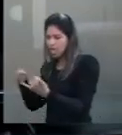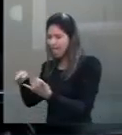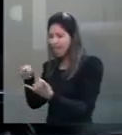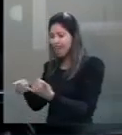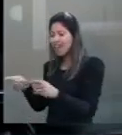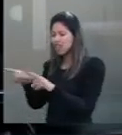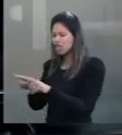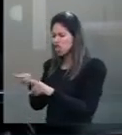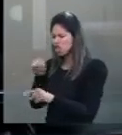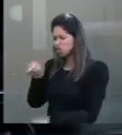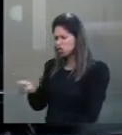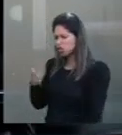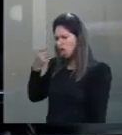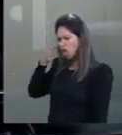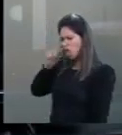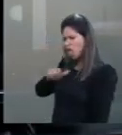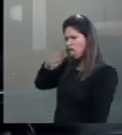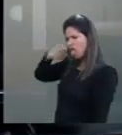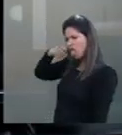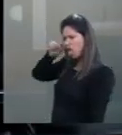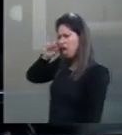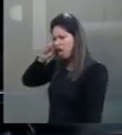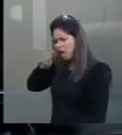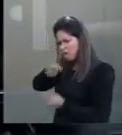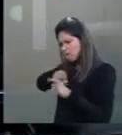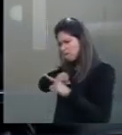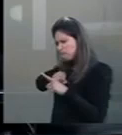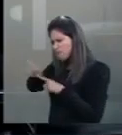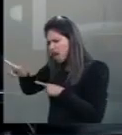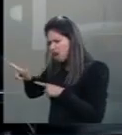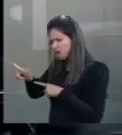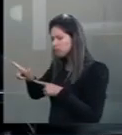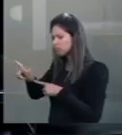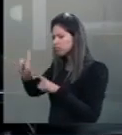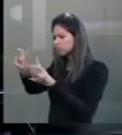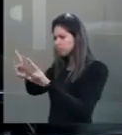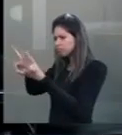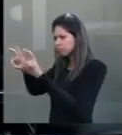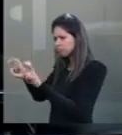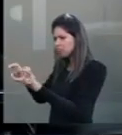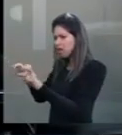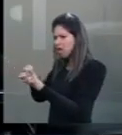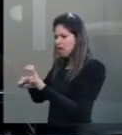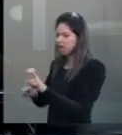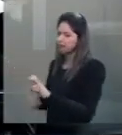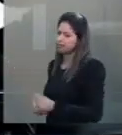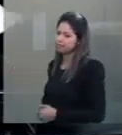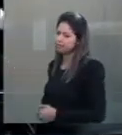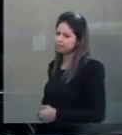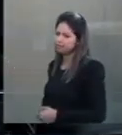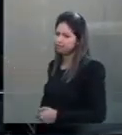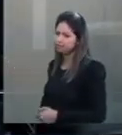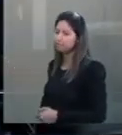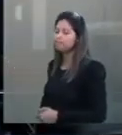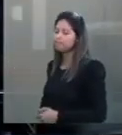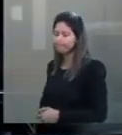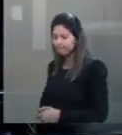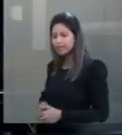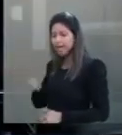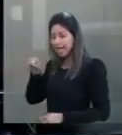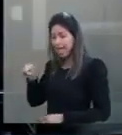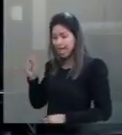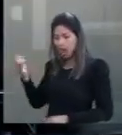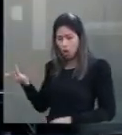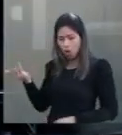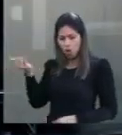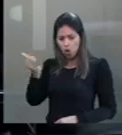Sua nega desgraçada, vai embora. Fecha aspas. Assim disse que ela ouviu da